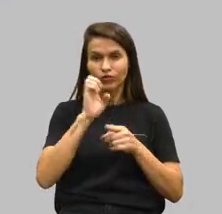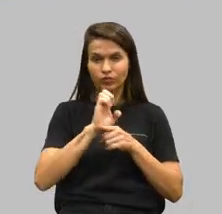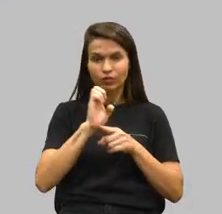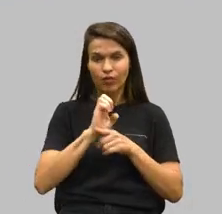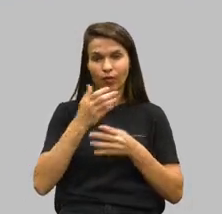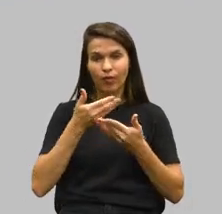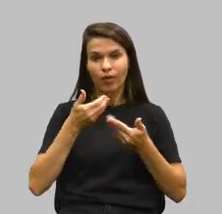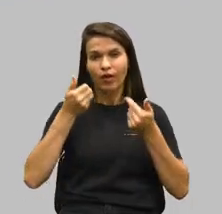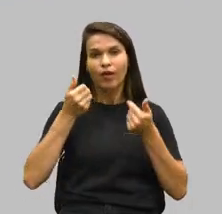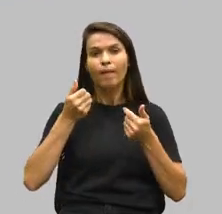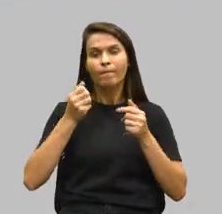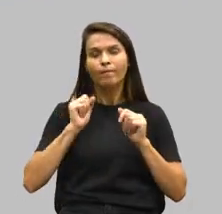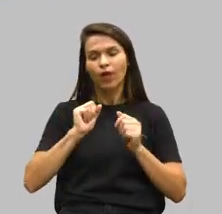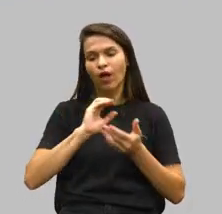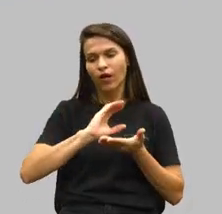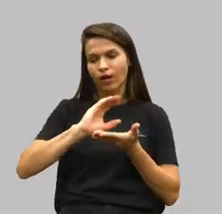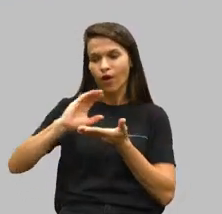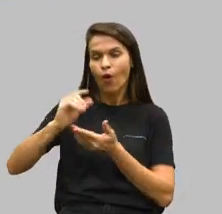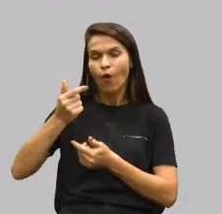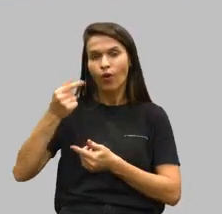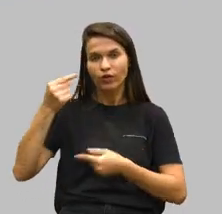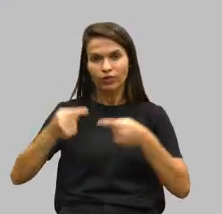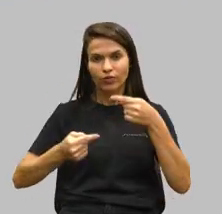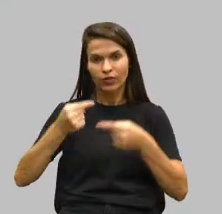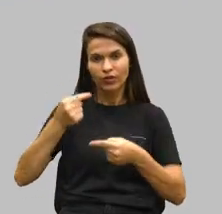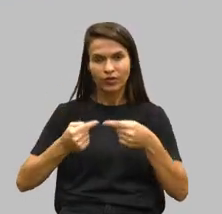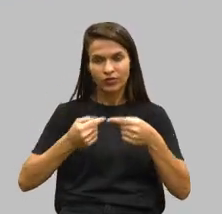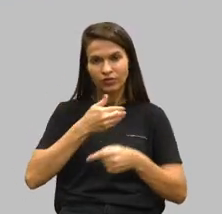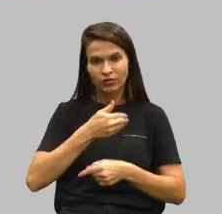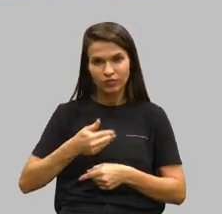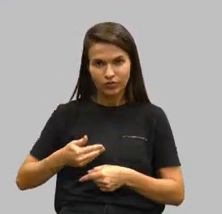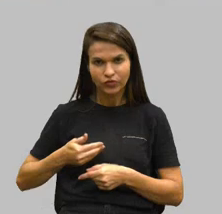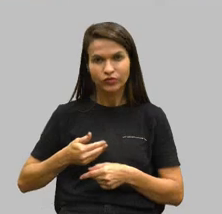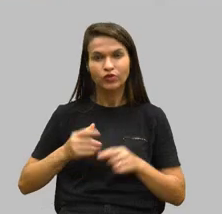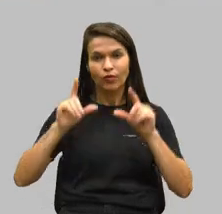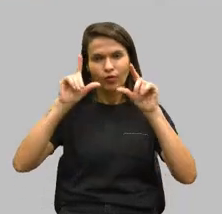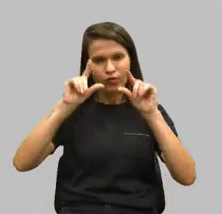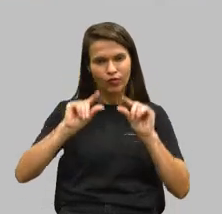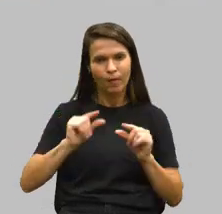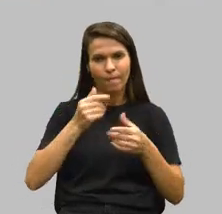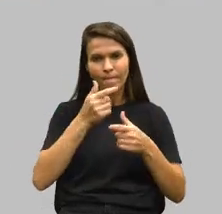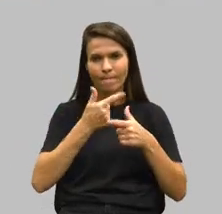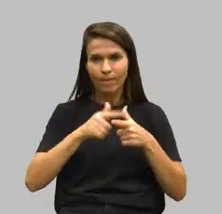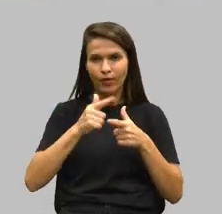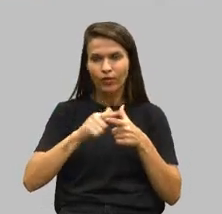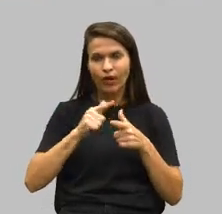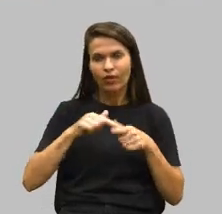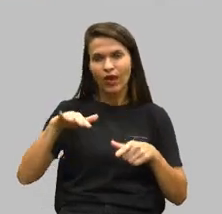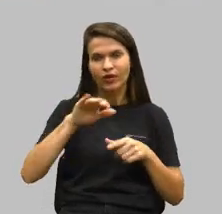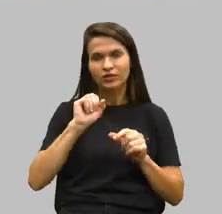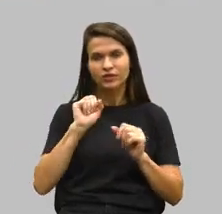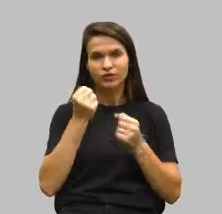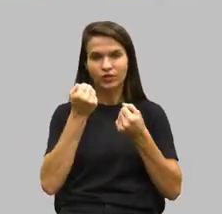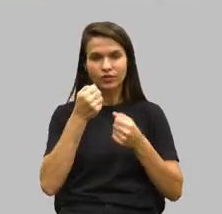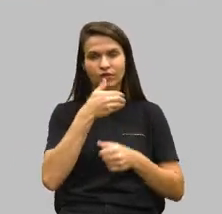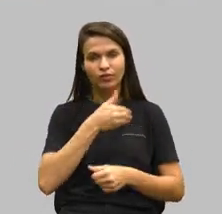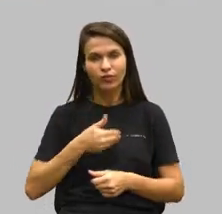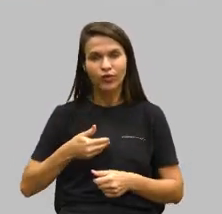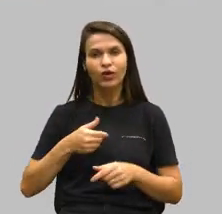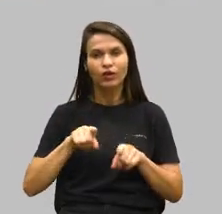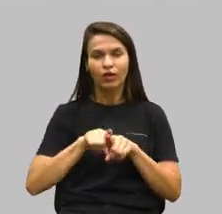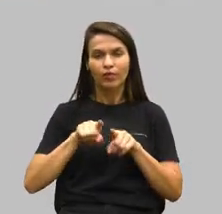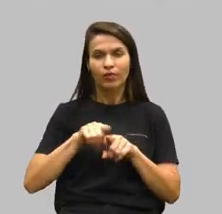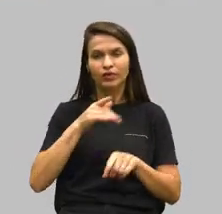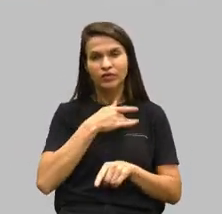investir em outras políticas públicas e nós estamos falando da diminuição eh de problemas na área da segurança pública na área da saúde uma garantia de uma